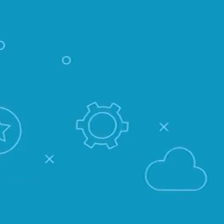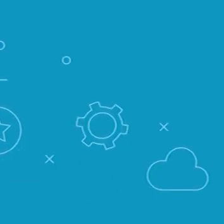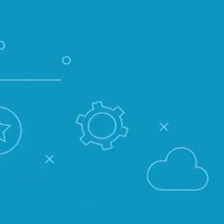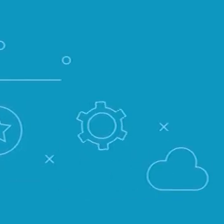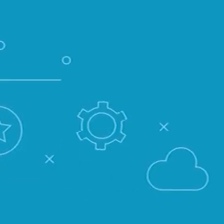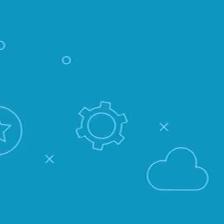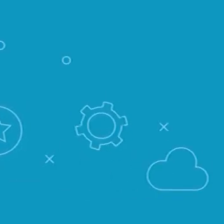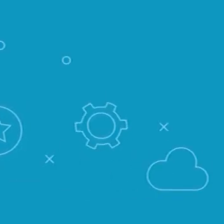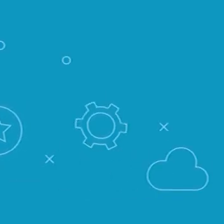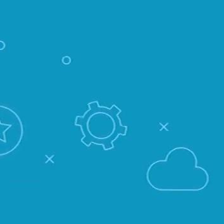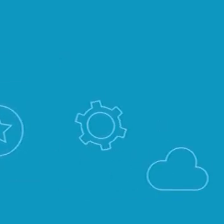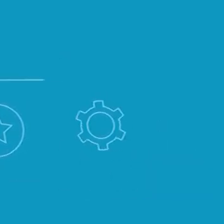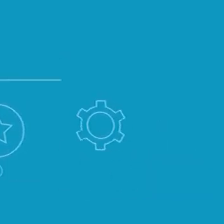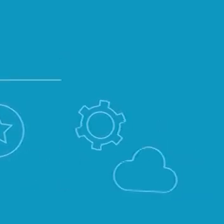aí